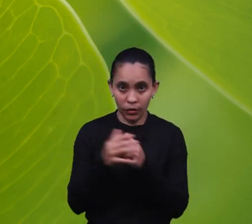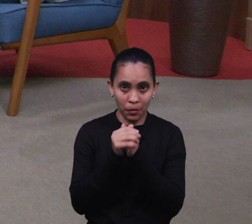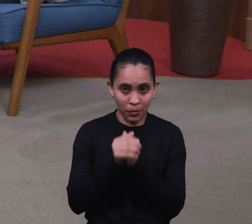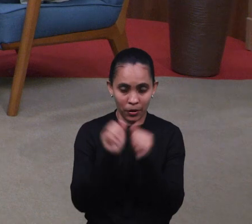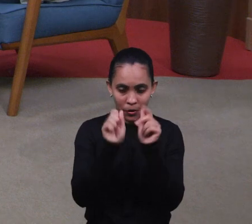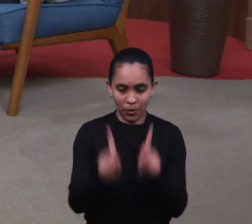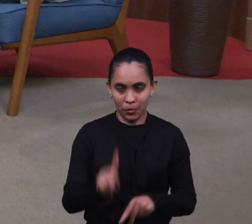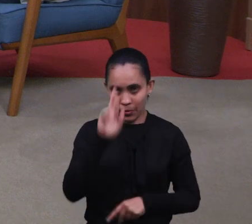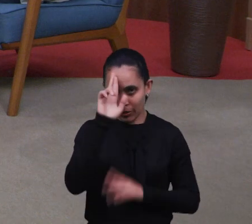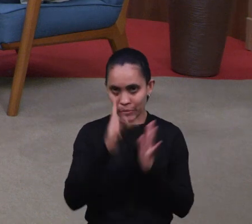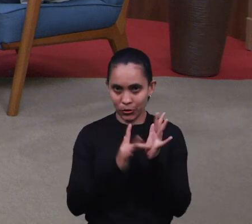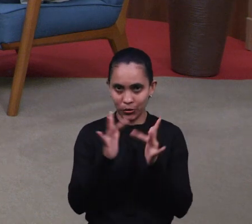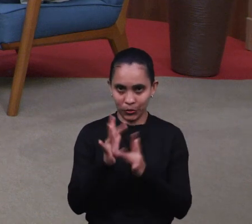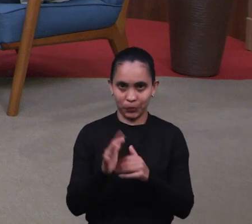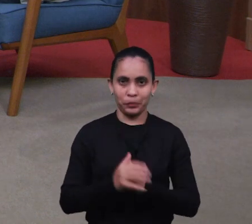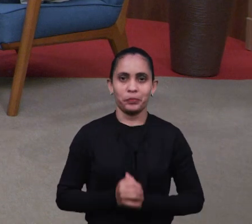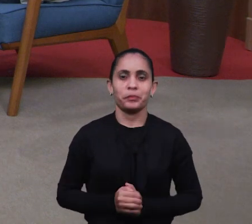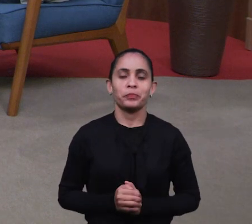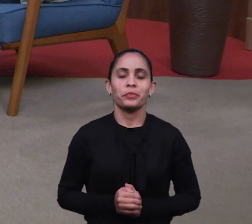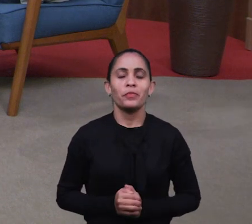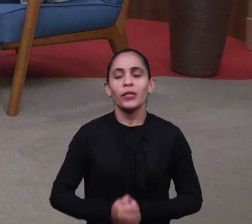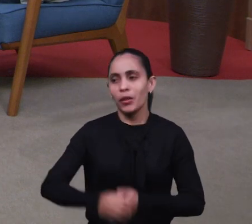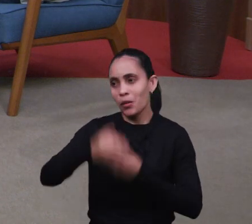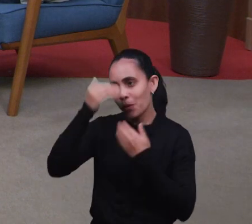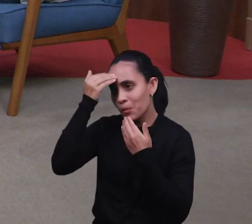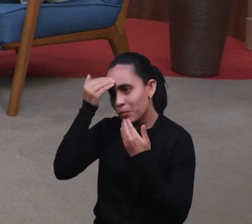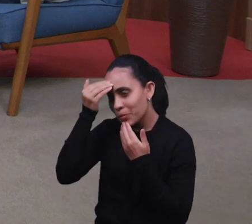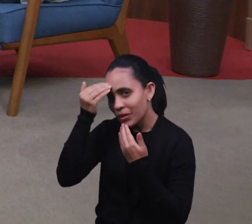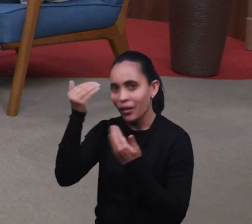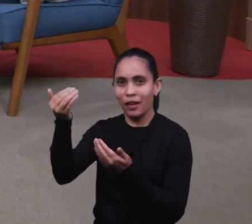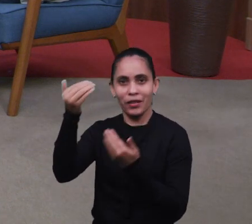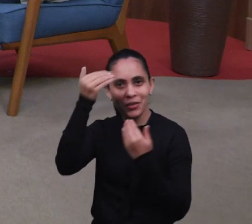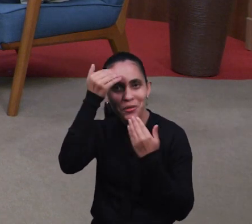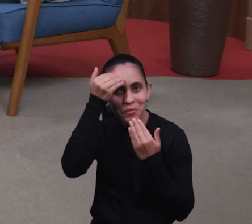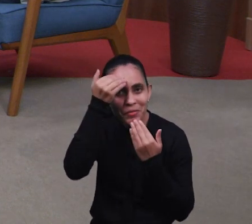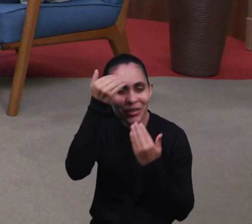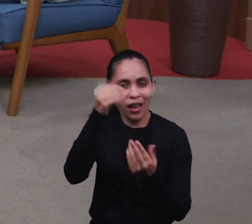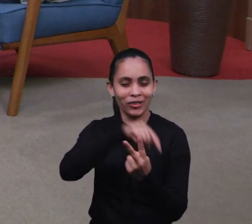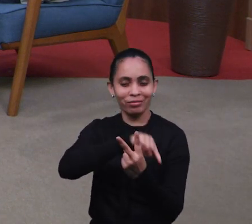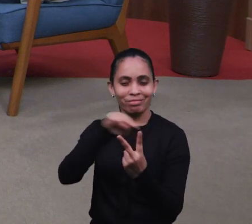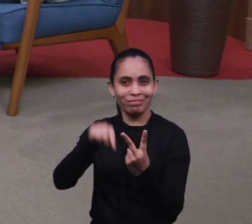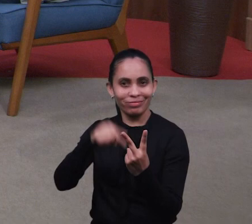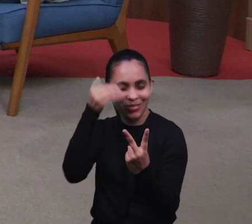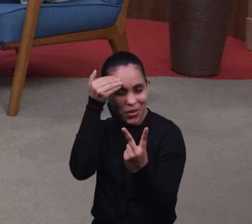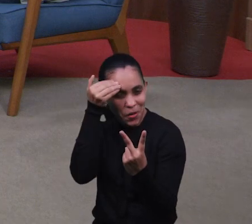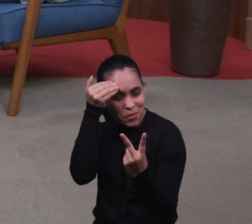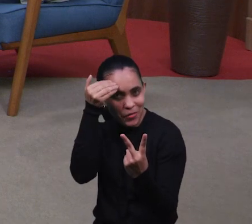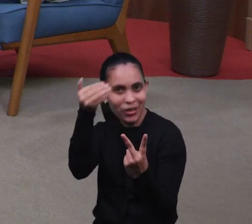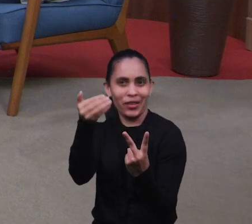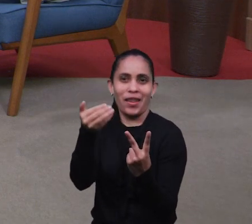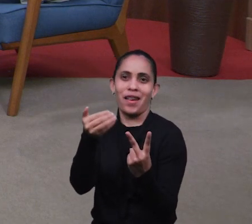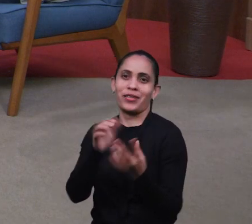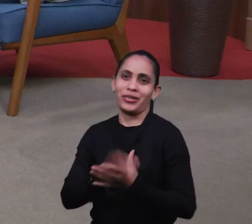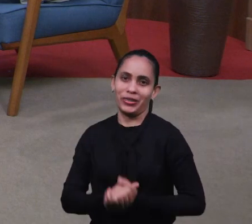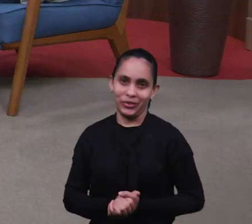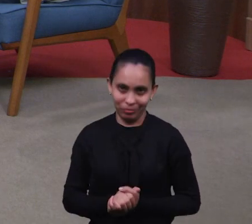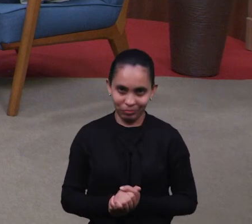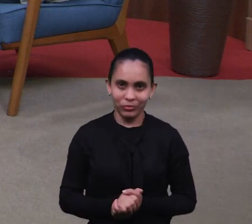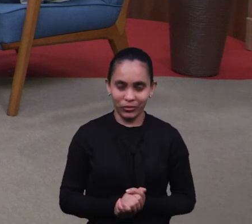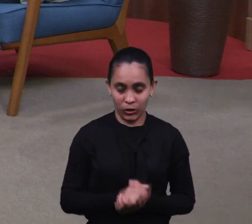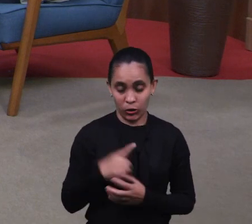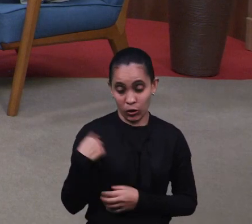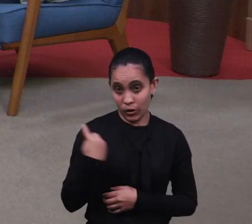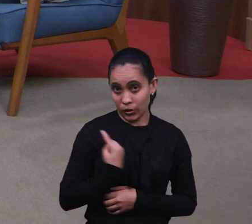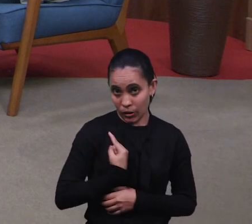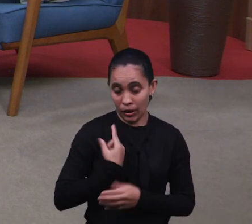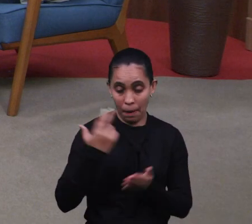Jesus. Obrigado a Judite, obrigado a Daniel, ao José Epifânio, Andréia, que nós falamos aqui também das